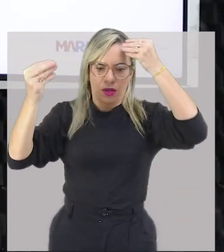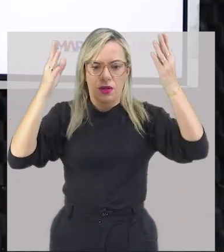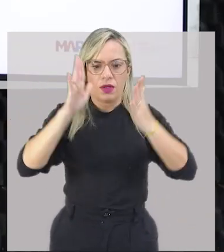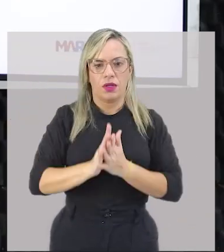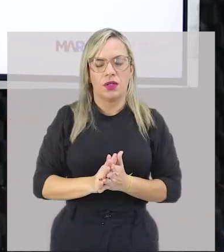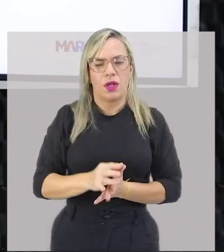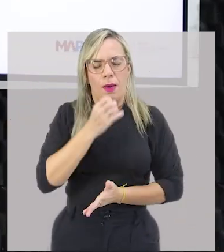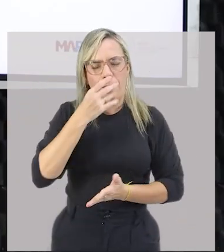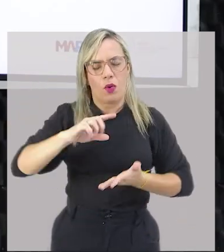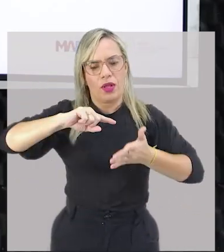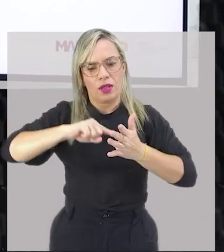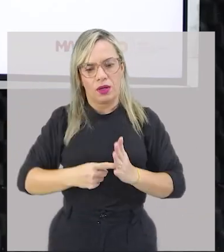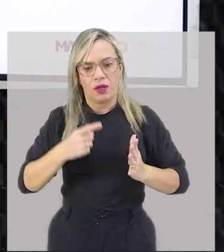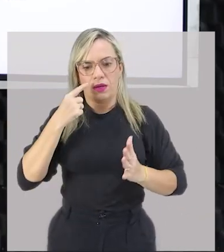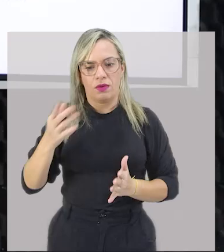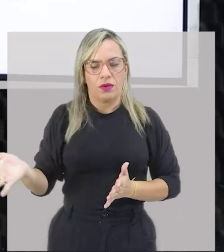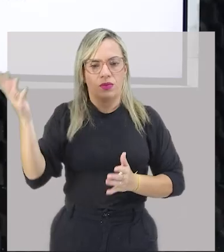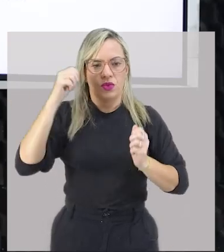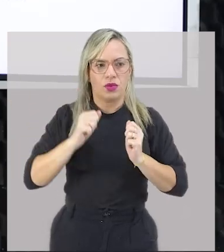lá.